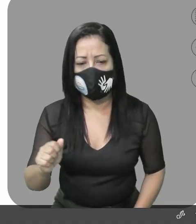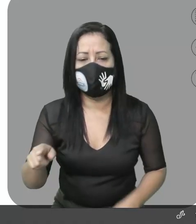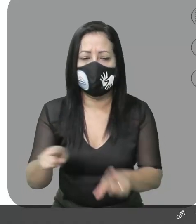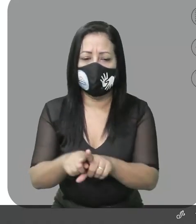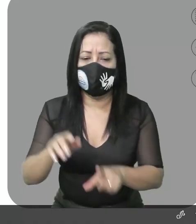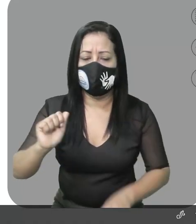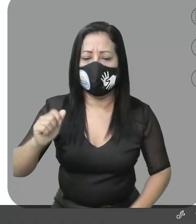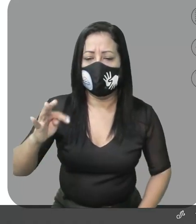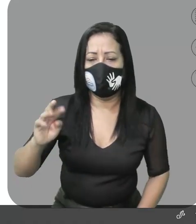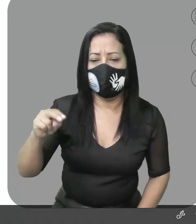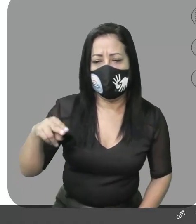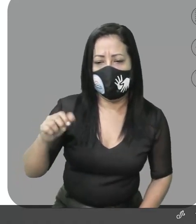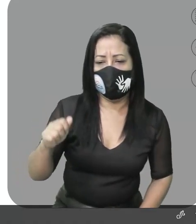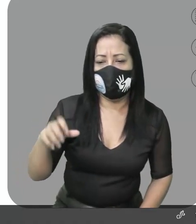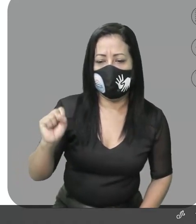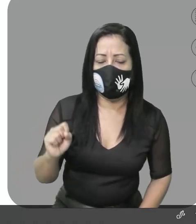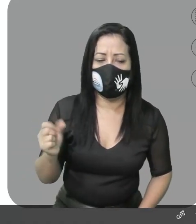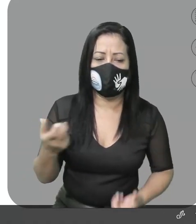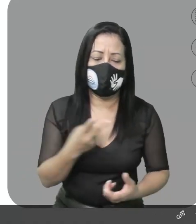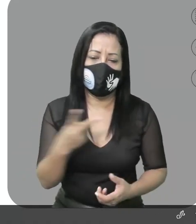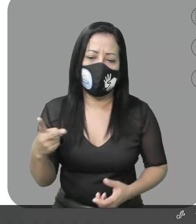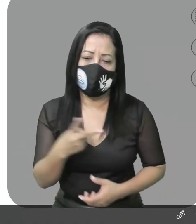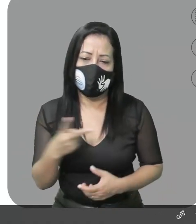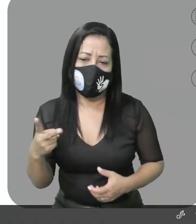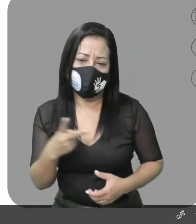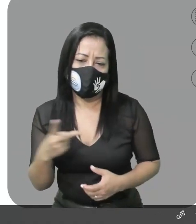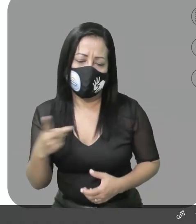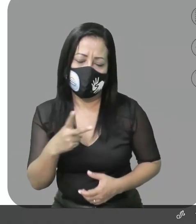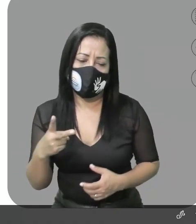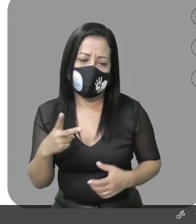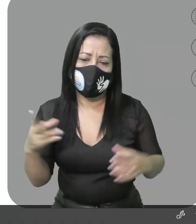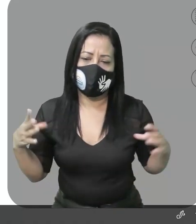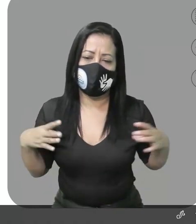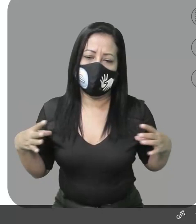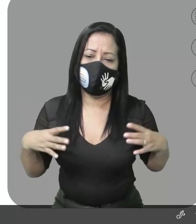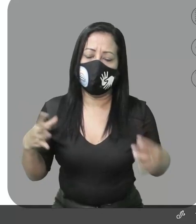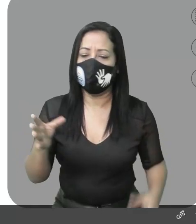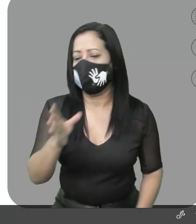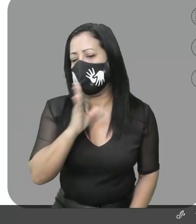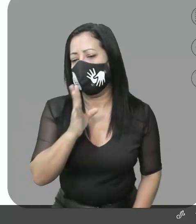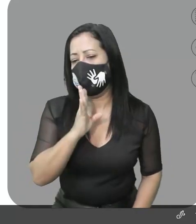Aqui, ó, que eram essas duas grandes e mais conhecidas